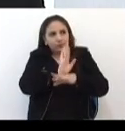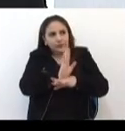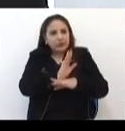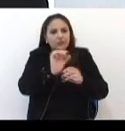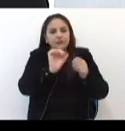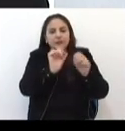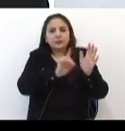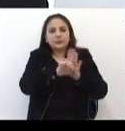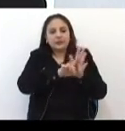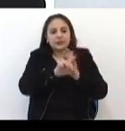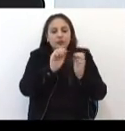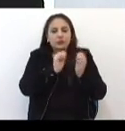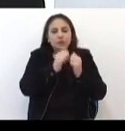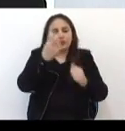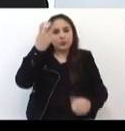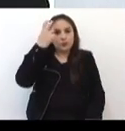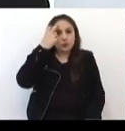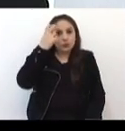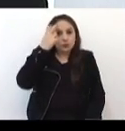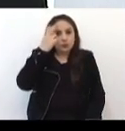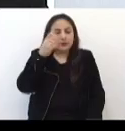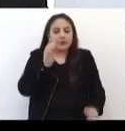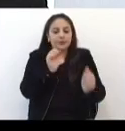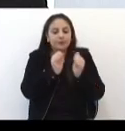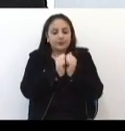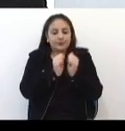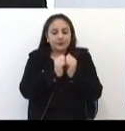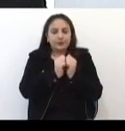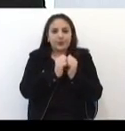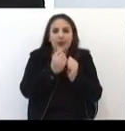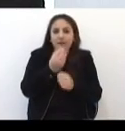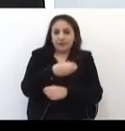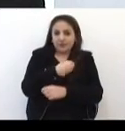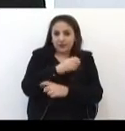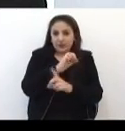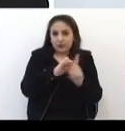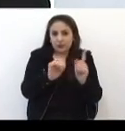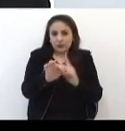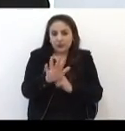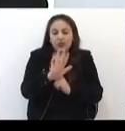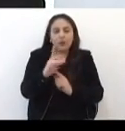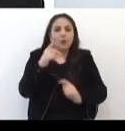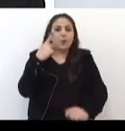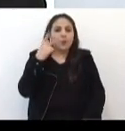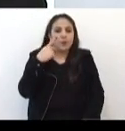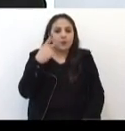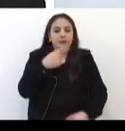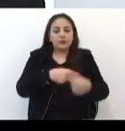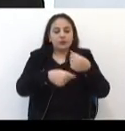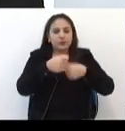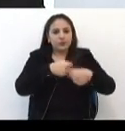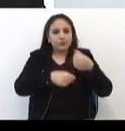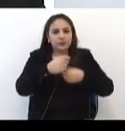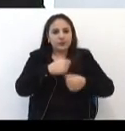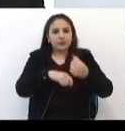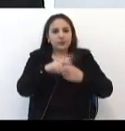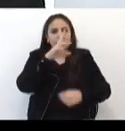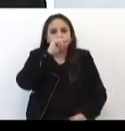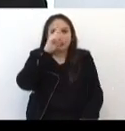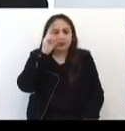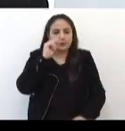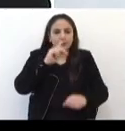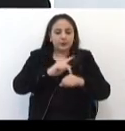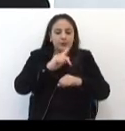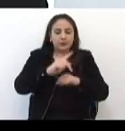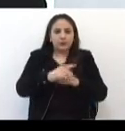pesquisa sobre a cultura, sobre a vida social, política, administrativa do município de